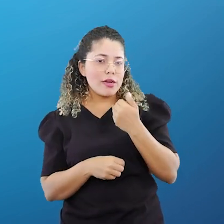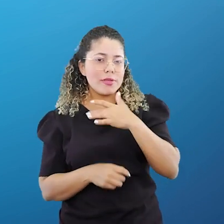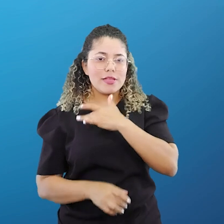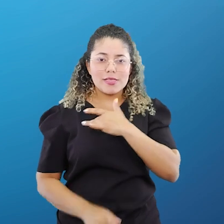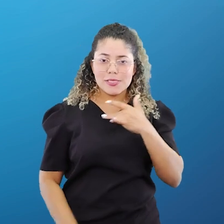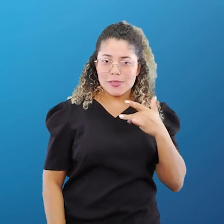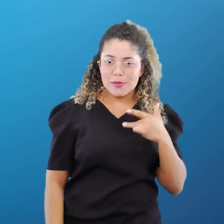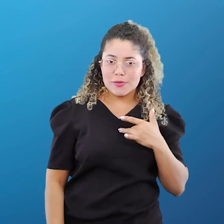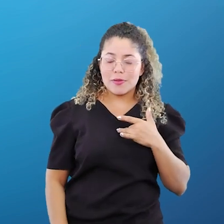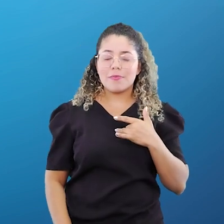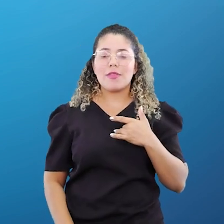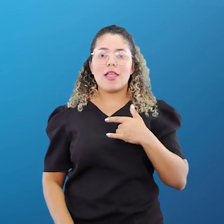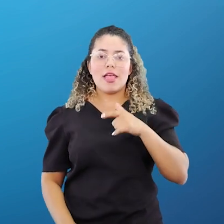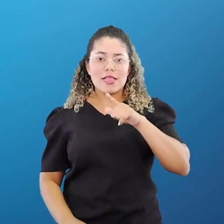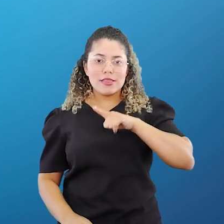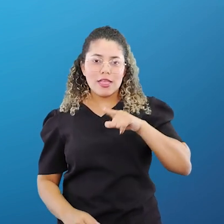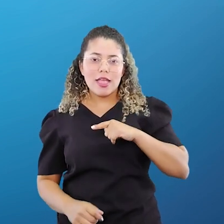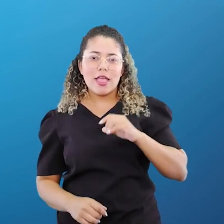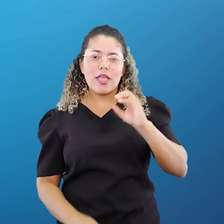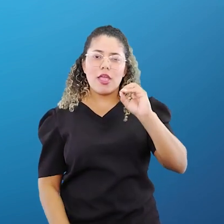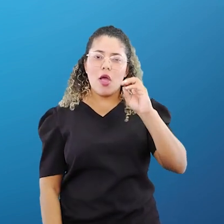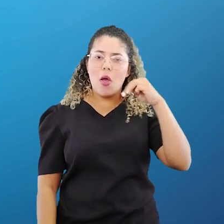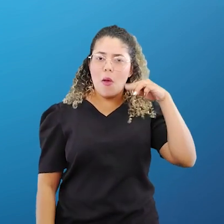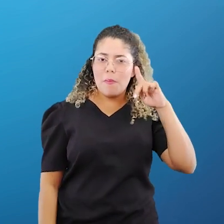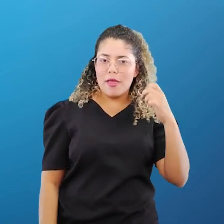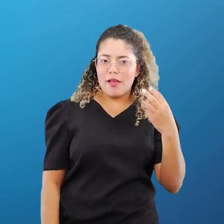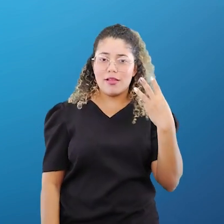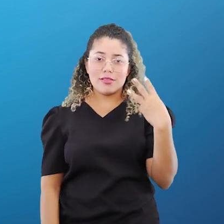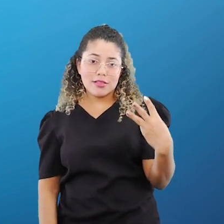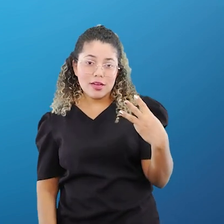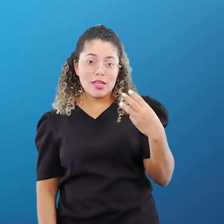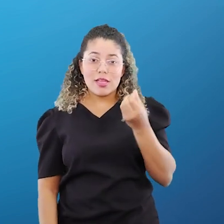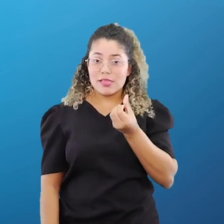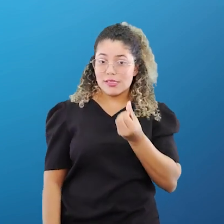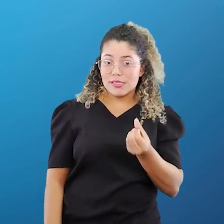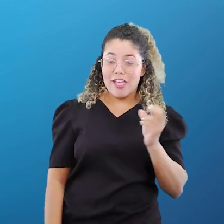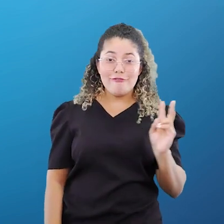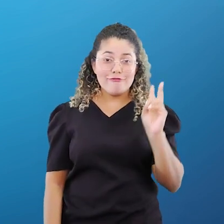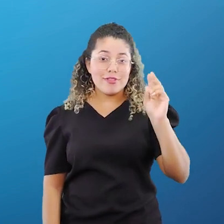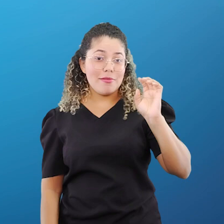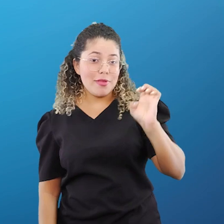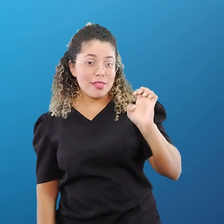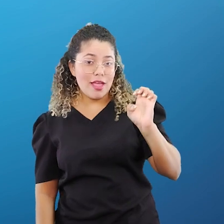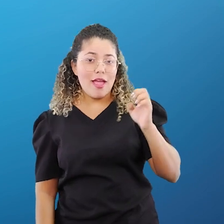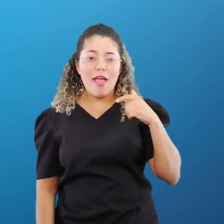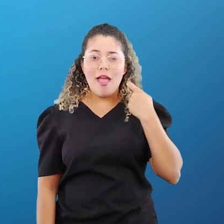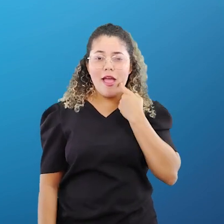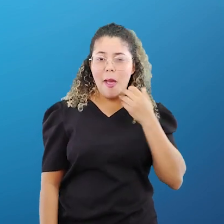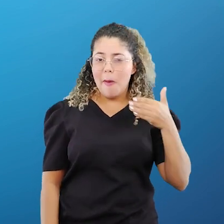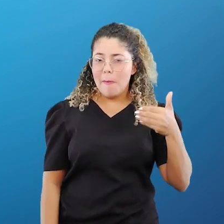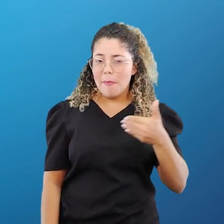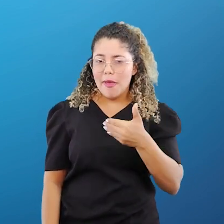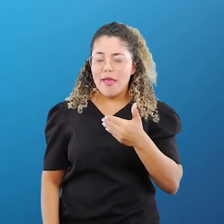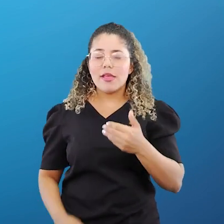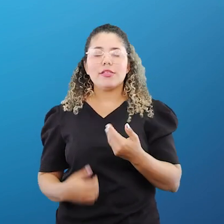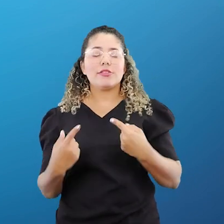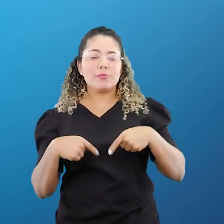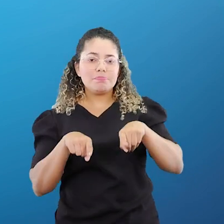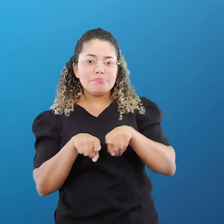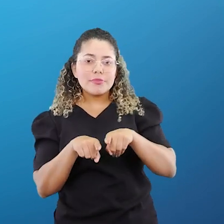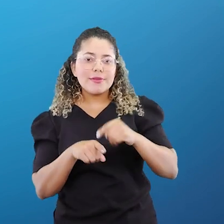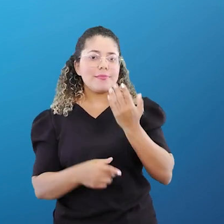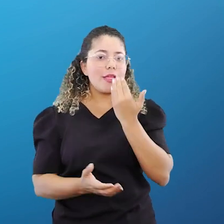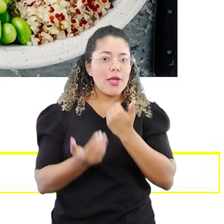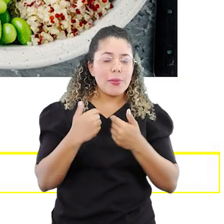saudável, alimentos que contêm um alto teor de ômega 3, ômega 6, vitamina E, peixes, por exemplo, se inclui nesse tipo